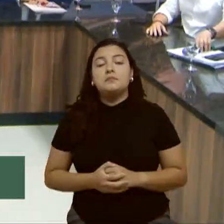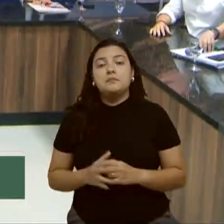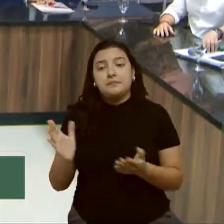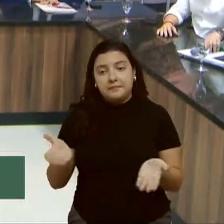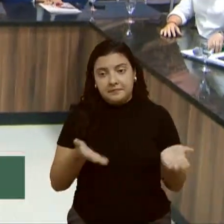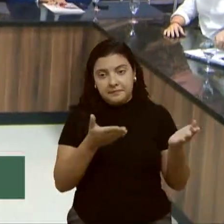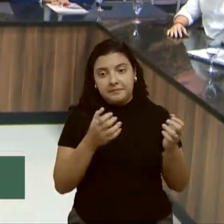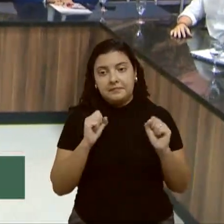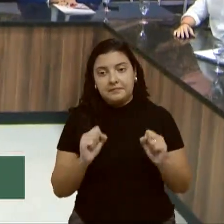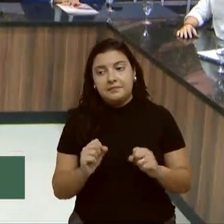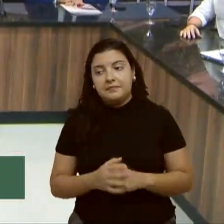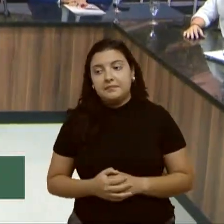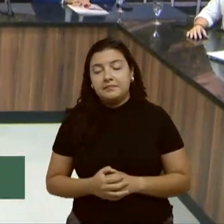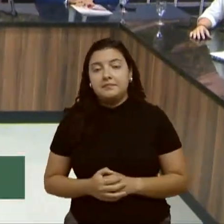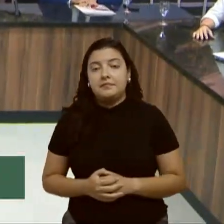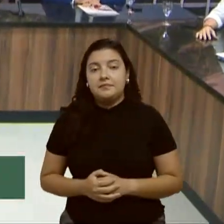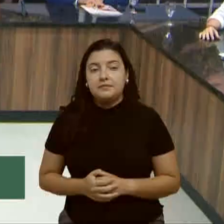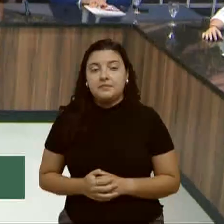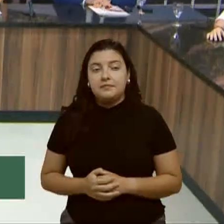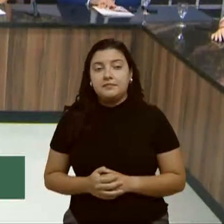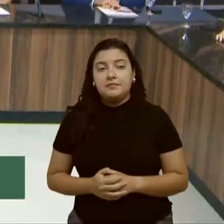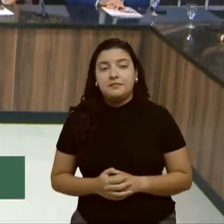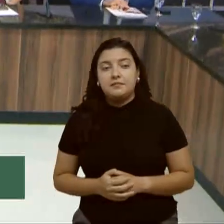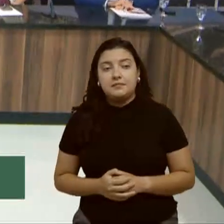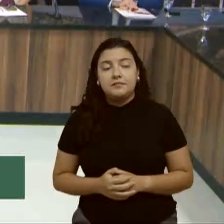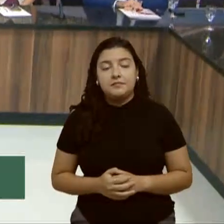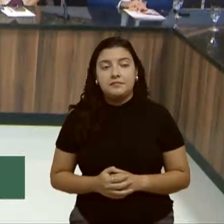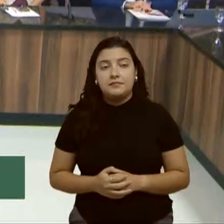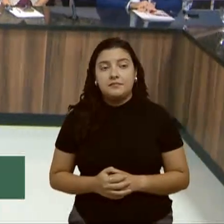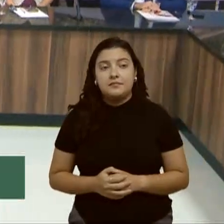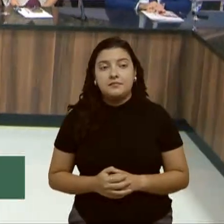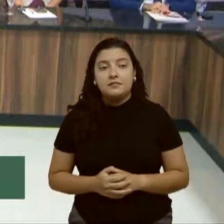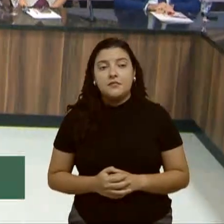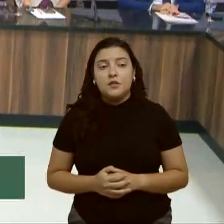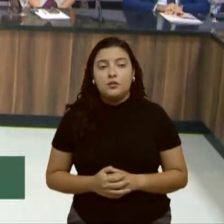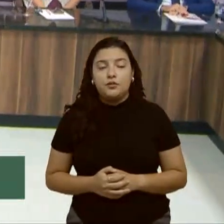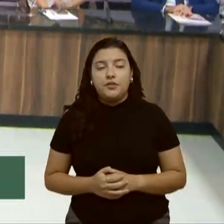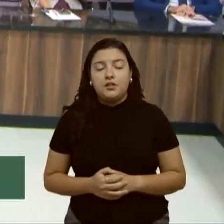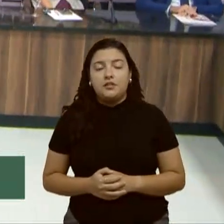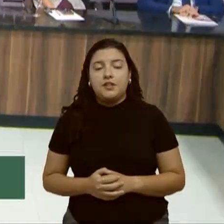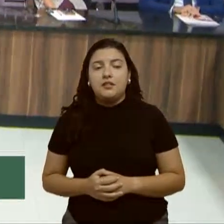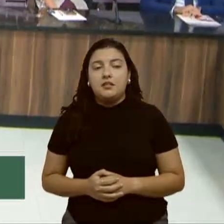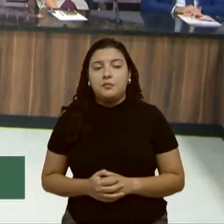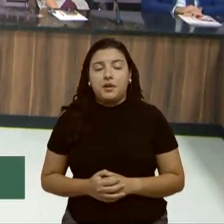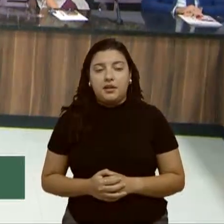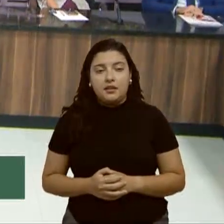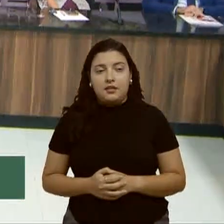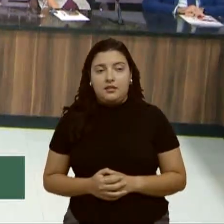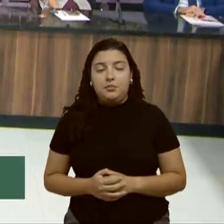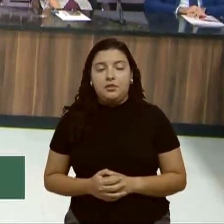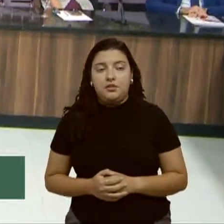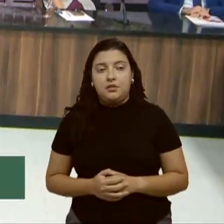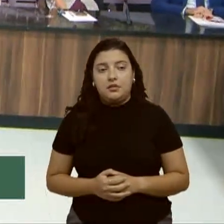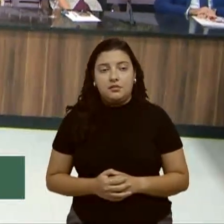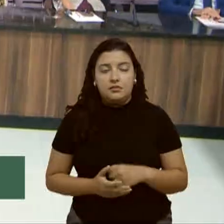aqui até o microfone. Pode ficar os dois, próximo aqui. Pode, fica à vontade.